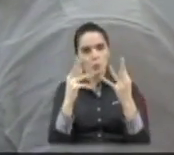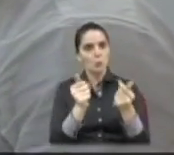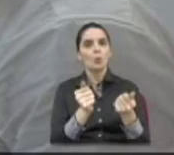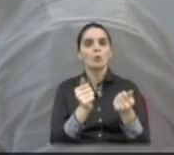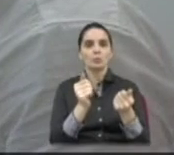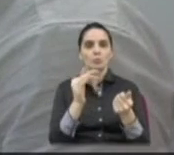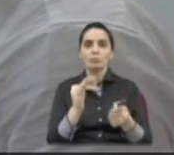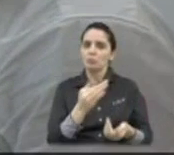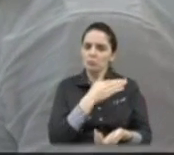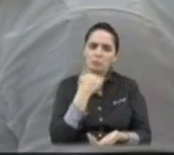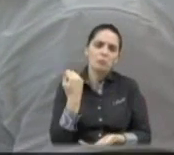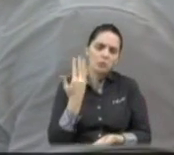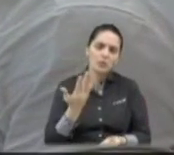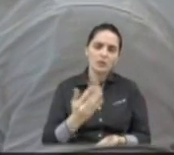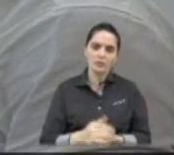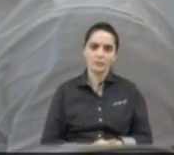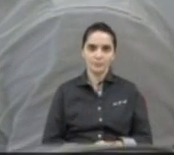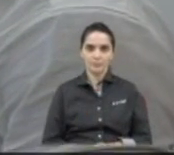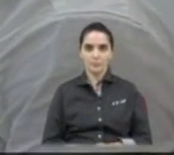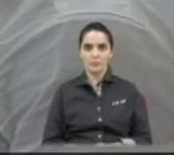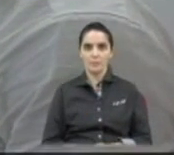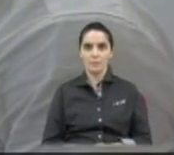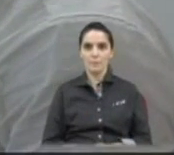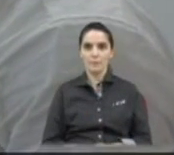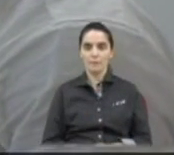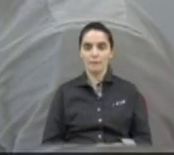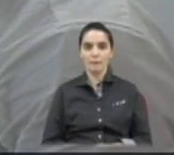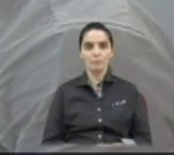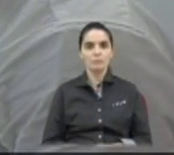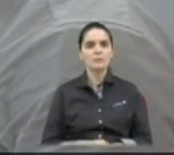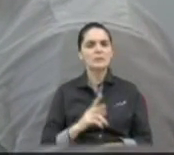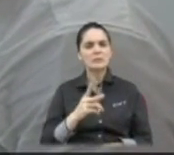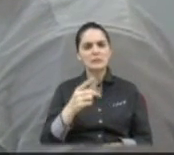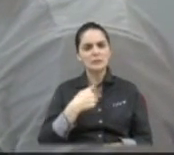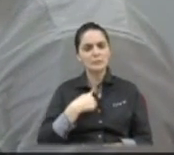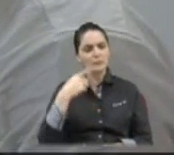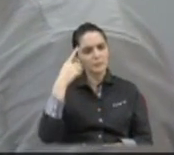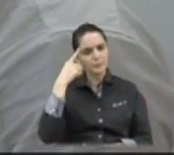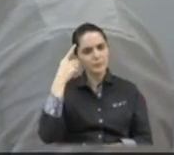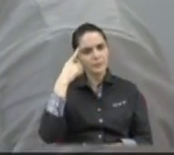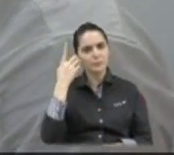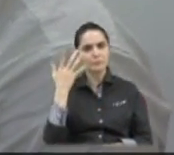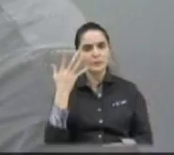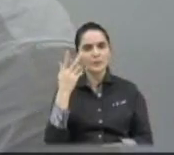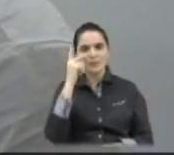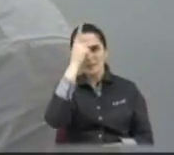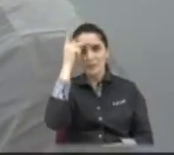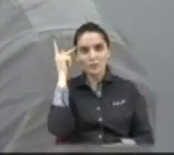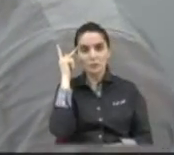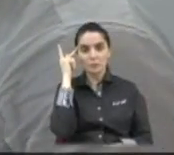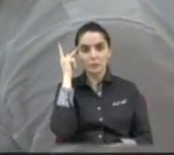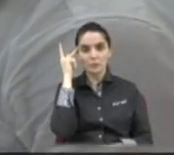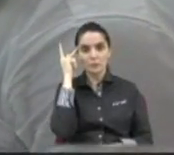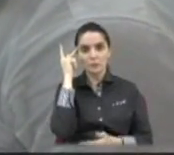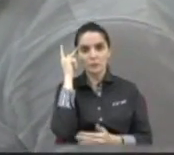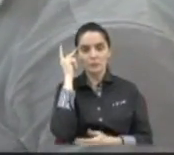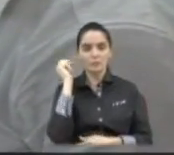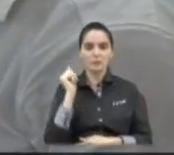nós não queremos tratá-la. E todas as vezes que eu penso sobre isso, eu vejo que há algumas pessoas que transcendem a